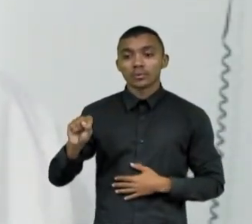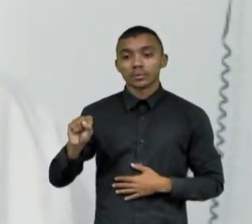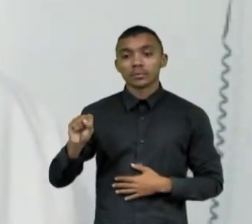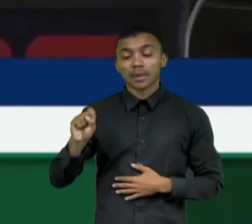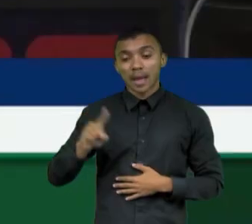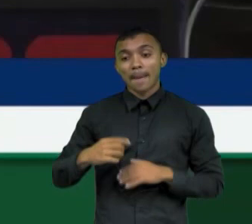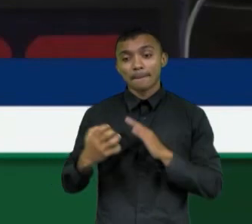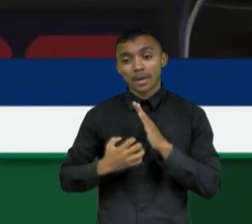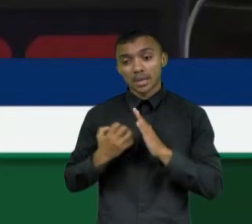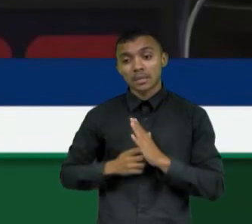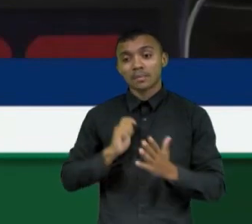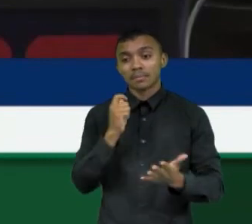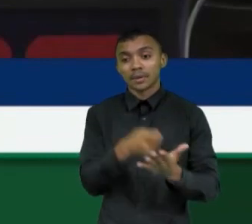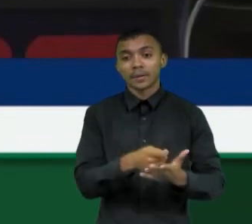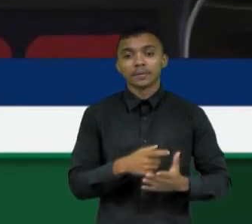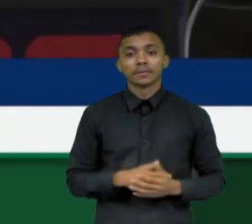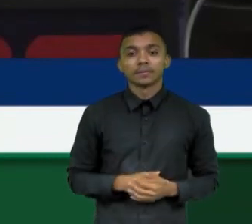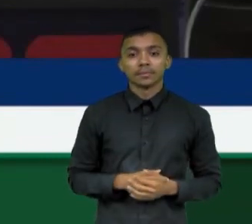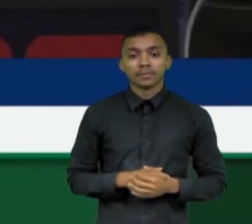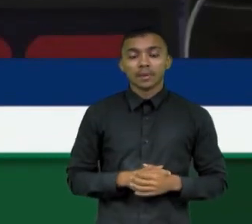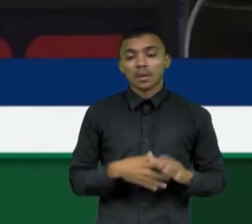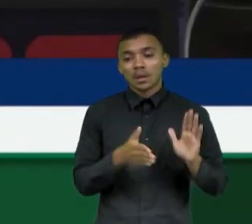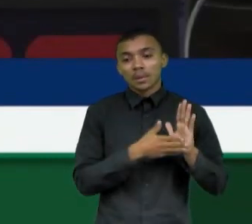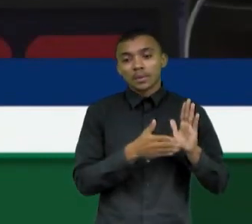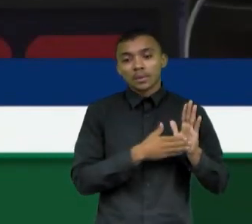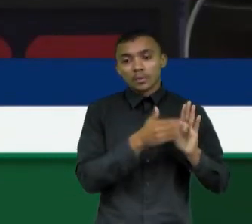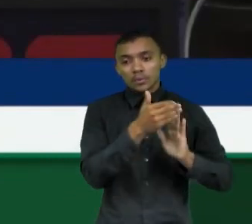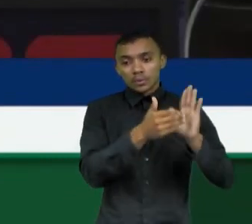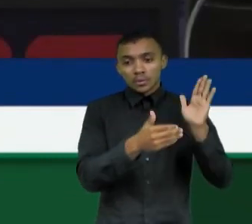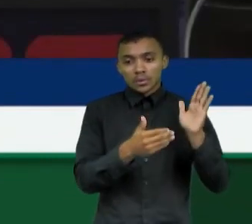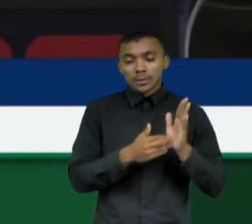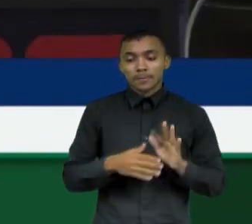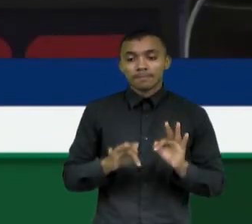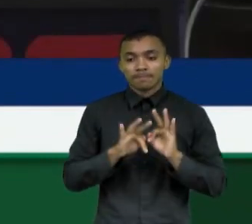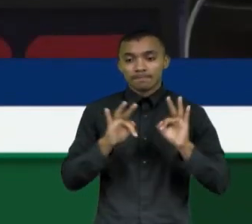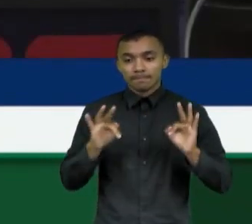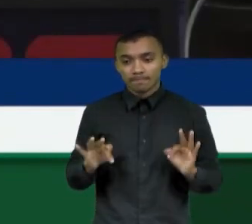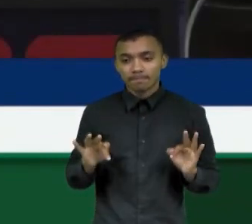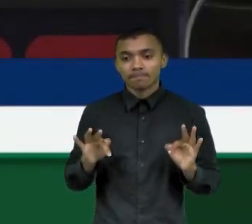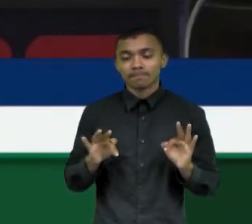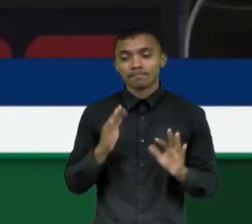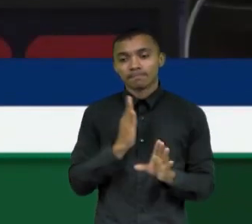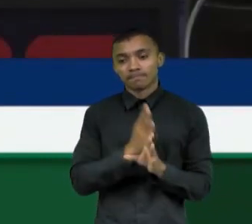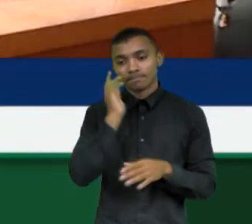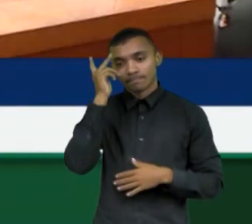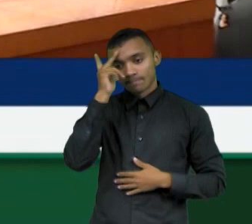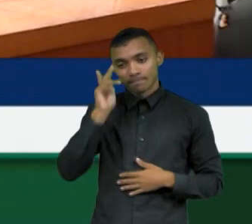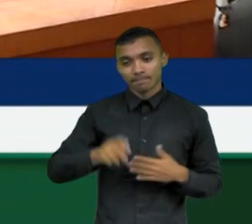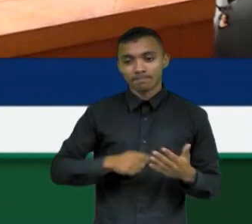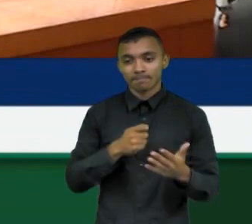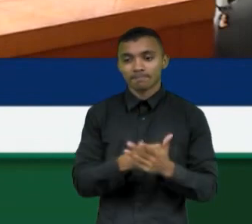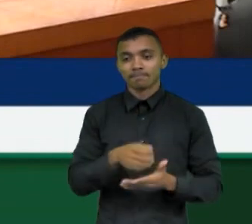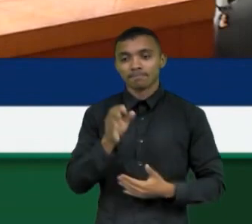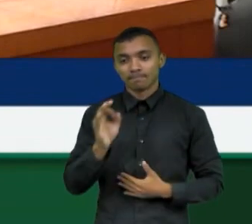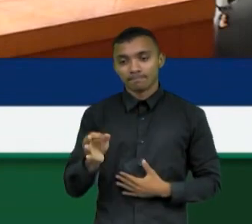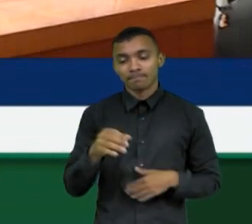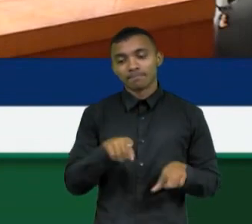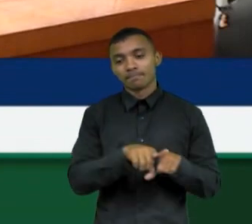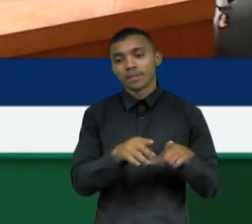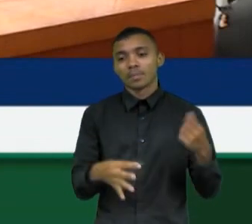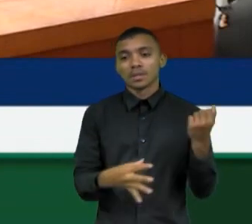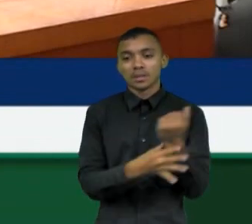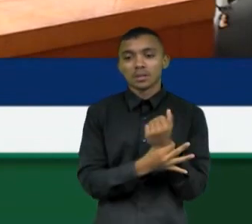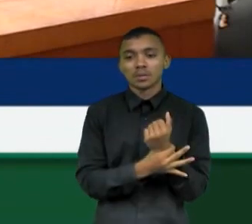devem fornecer. A proposta permite regras menos rígidas para notificação de consumidores inadimplentes, além de proteger